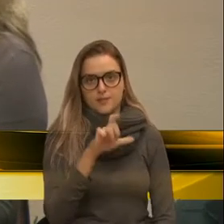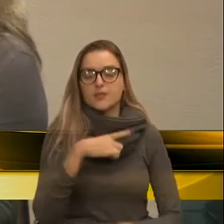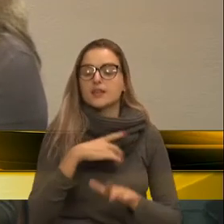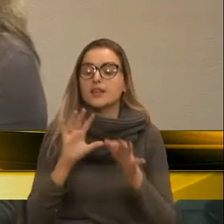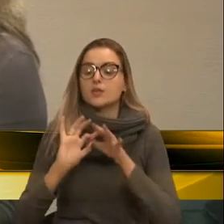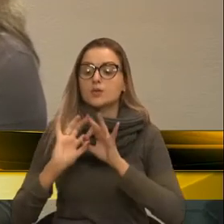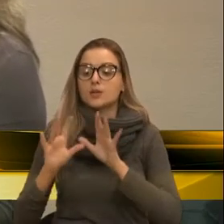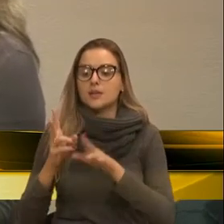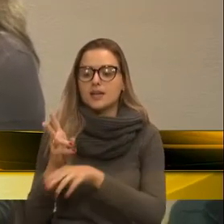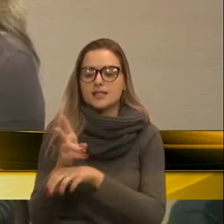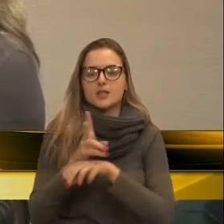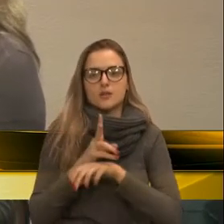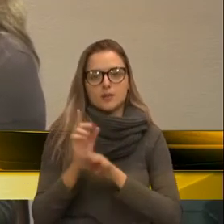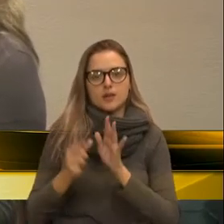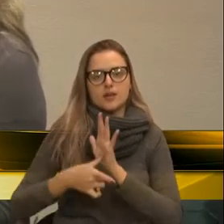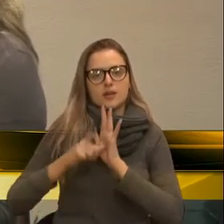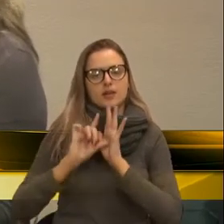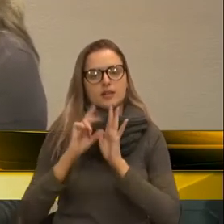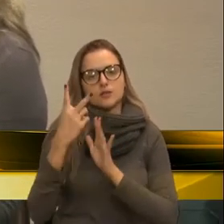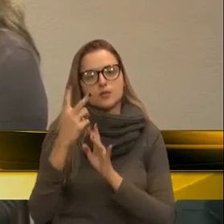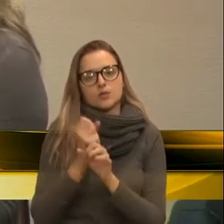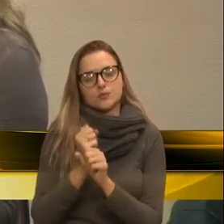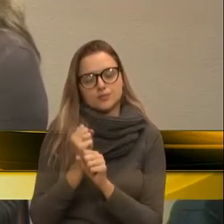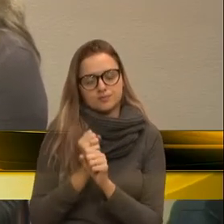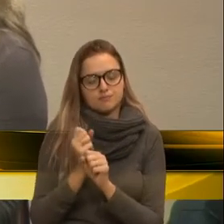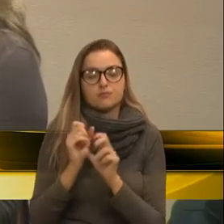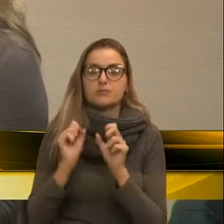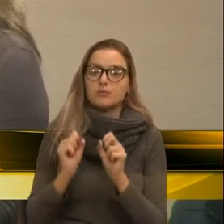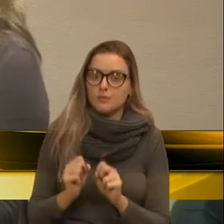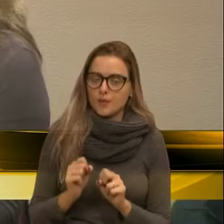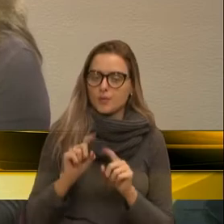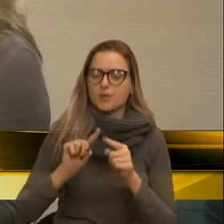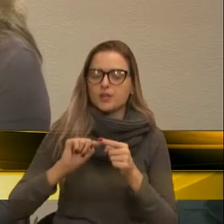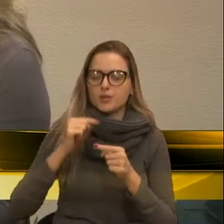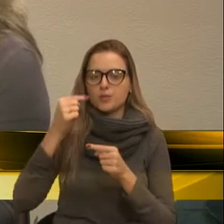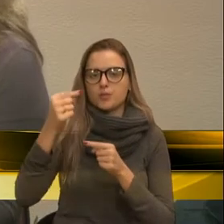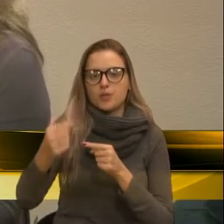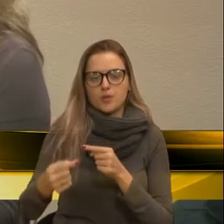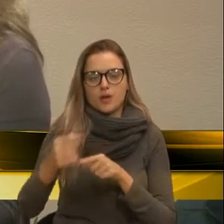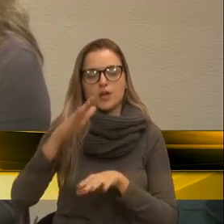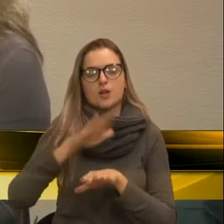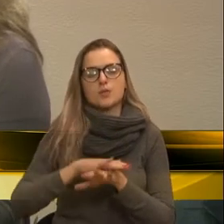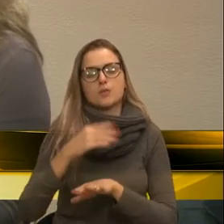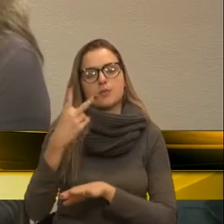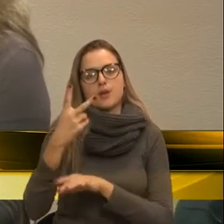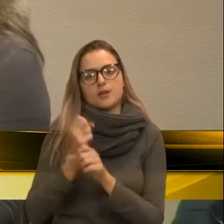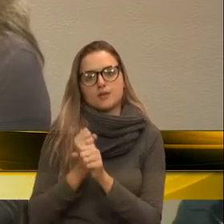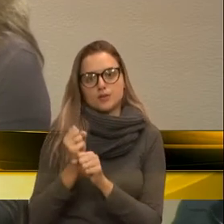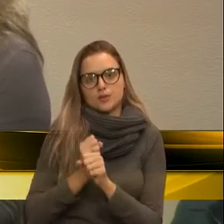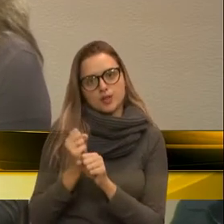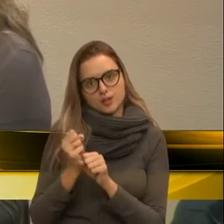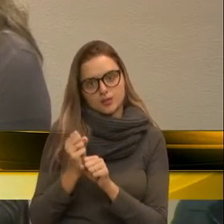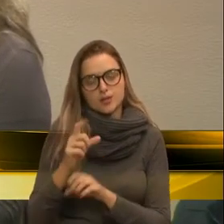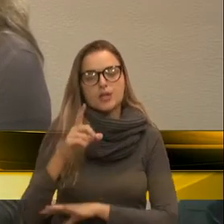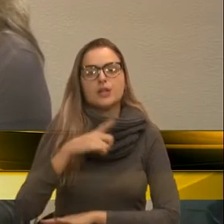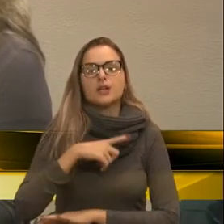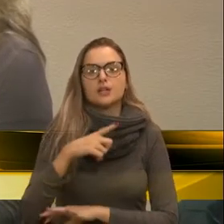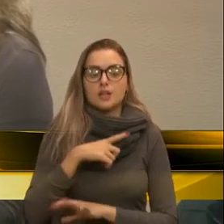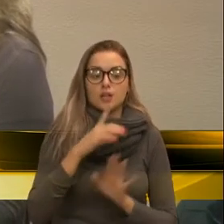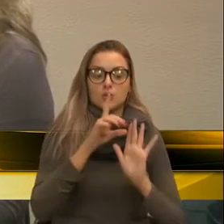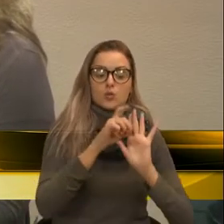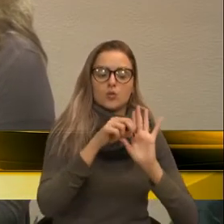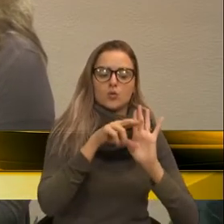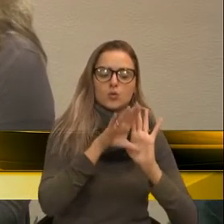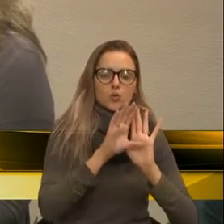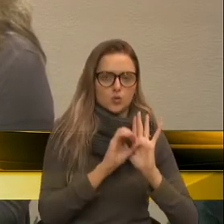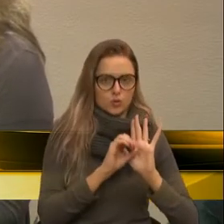forma provisória por 2 anos, podendo ser prolongado por igual período, tendo o proprietário da